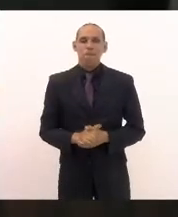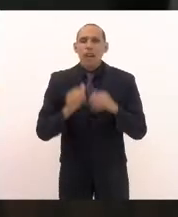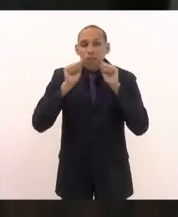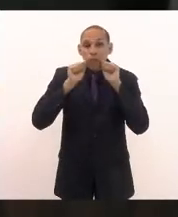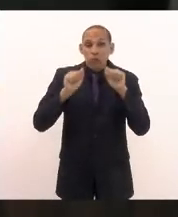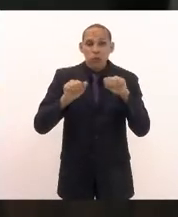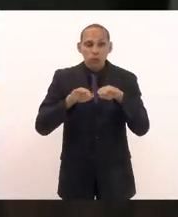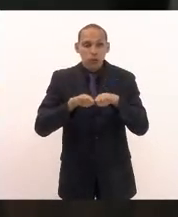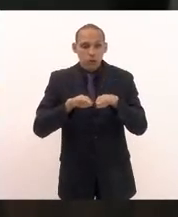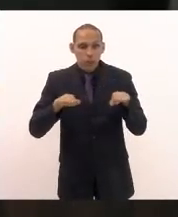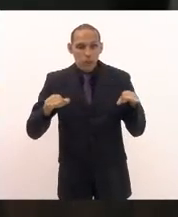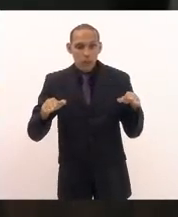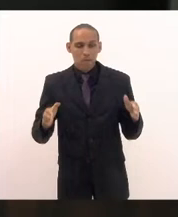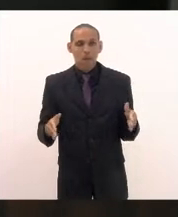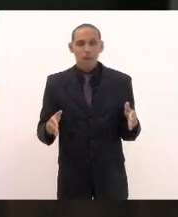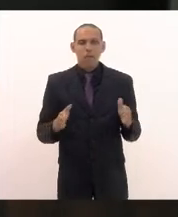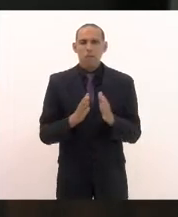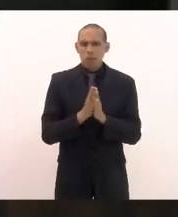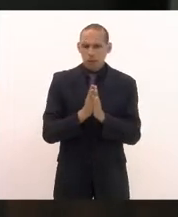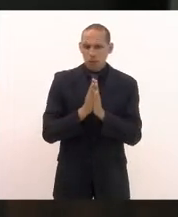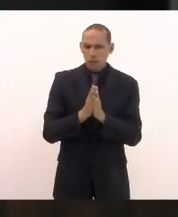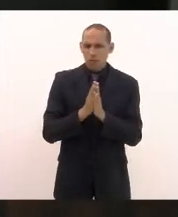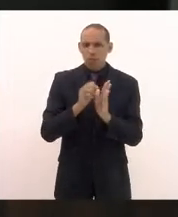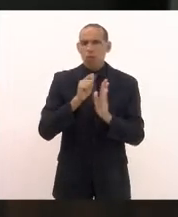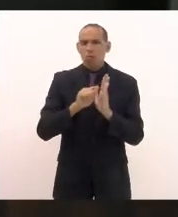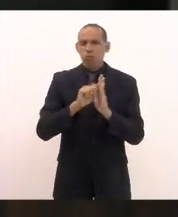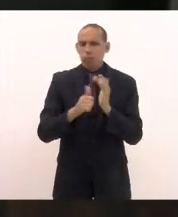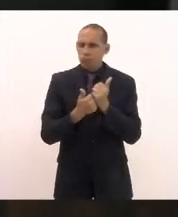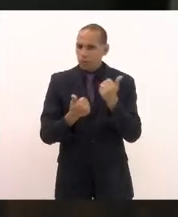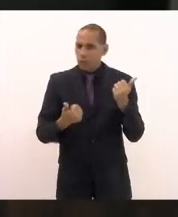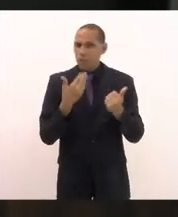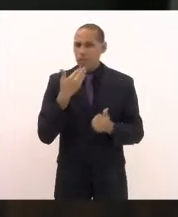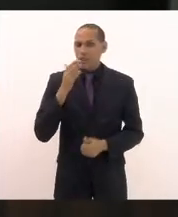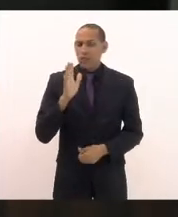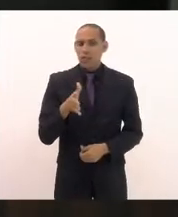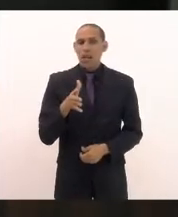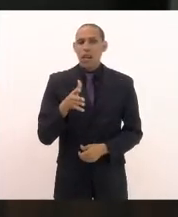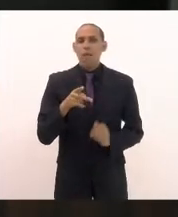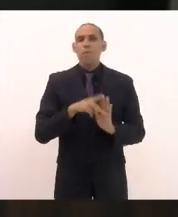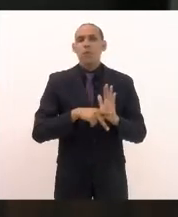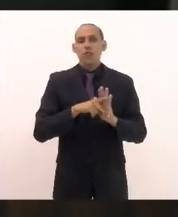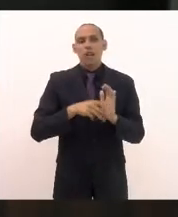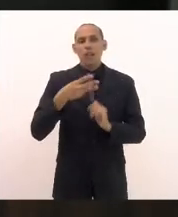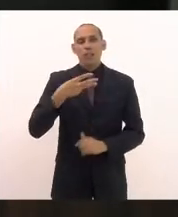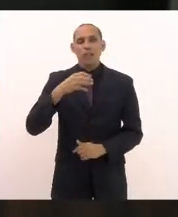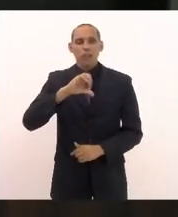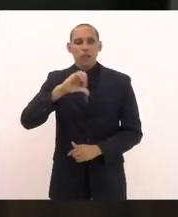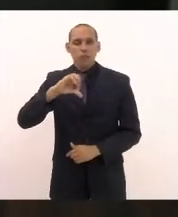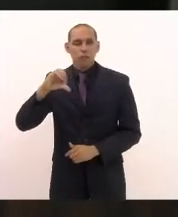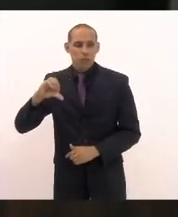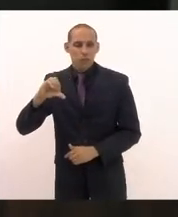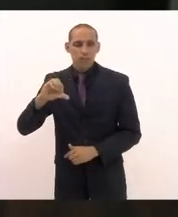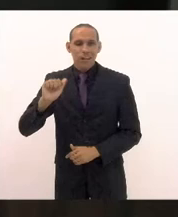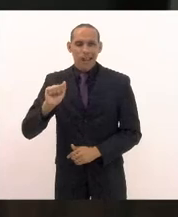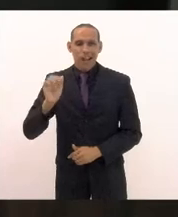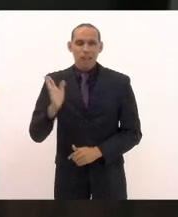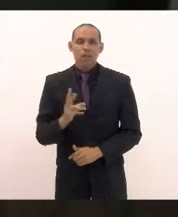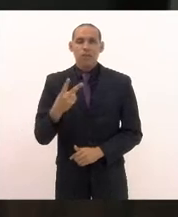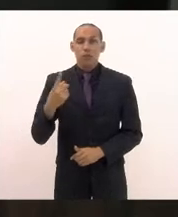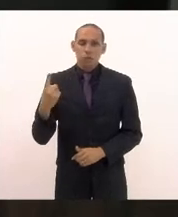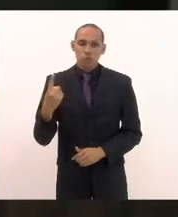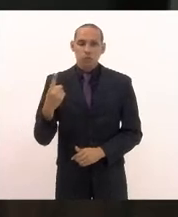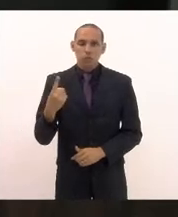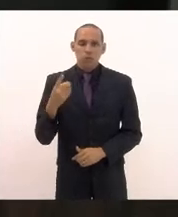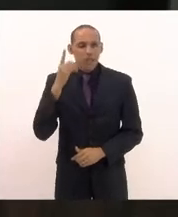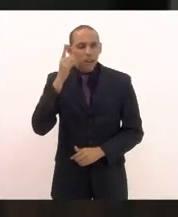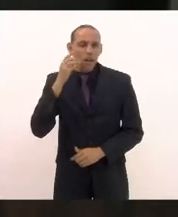da mesa para consignar a coautoria que já havia sido pedido ao projeto 3999-A de 2021 do deputado